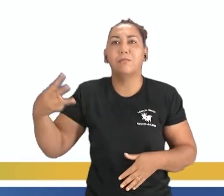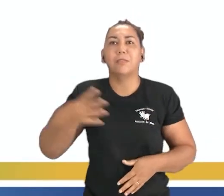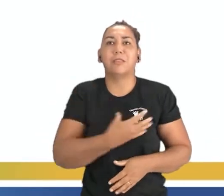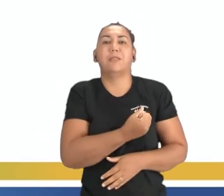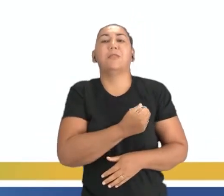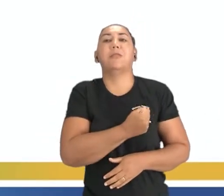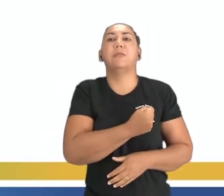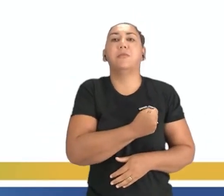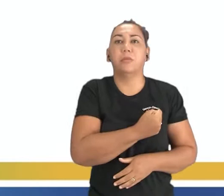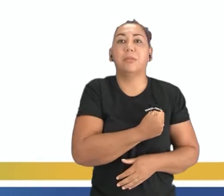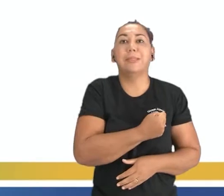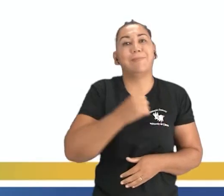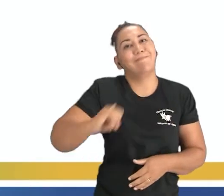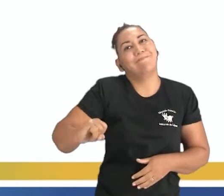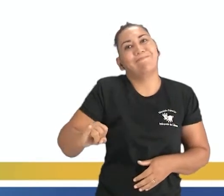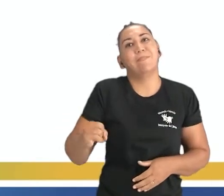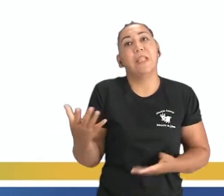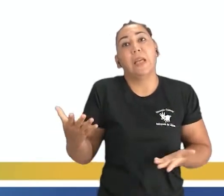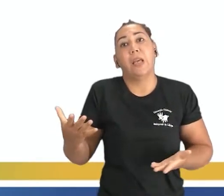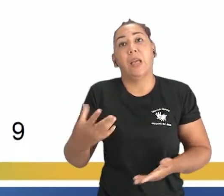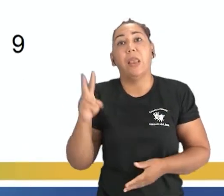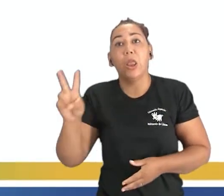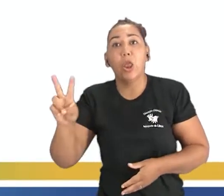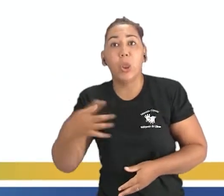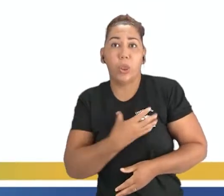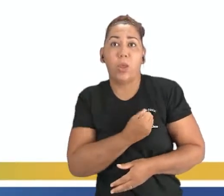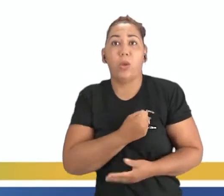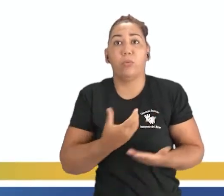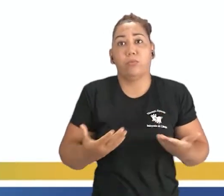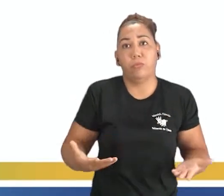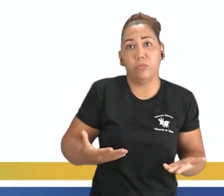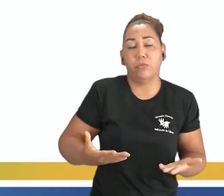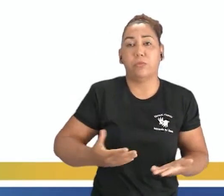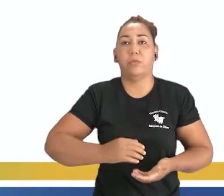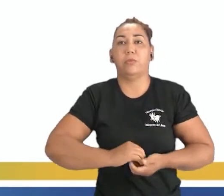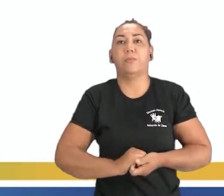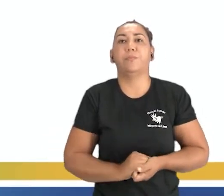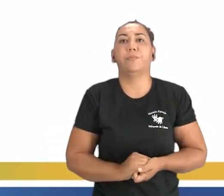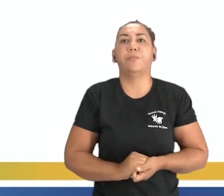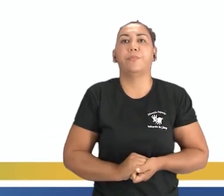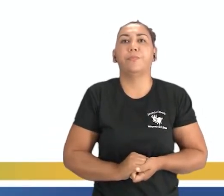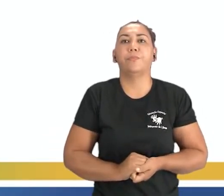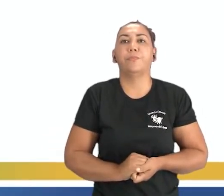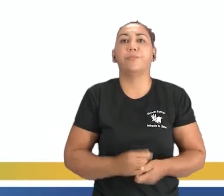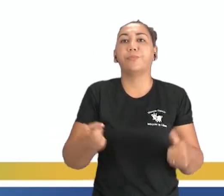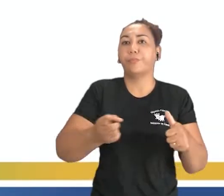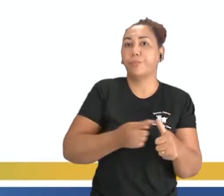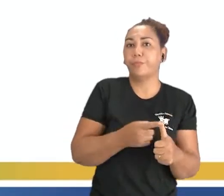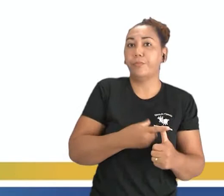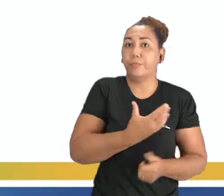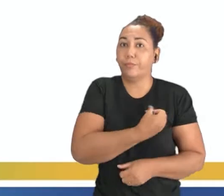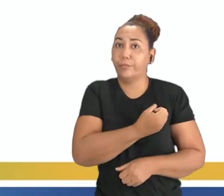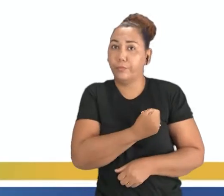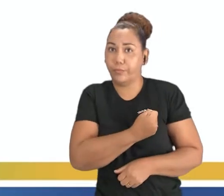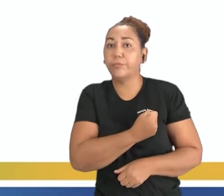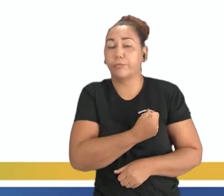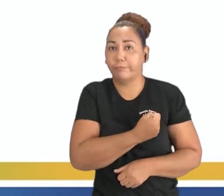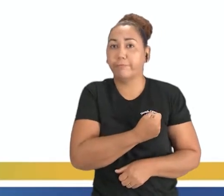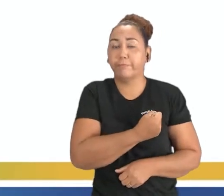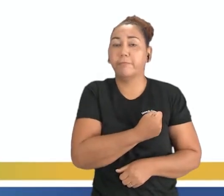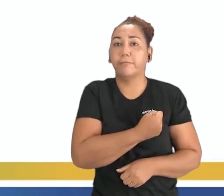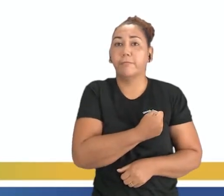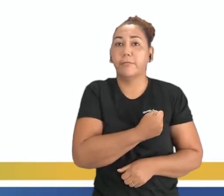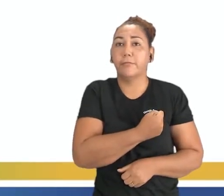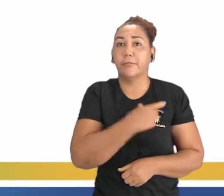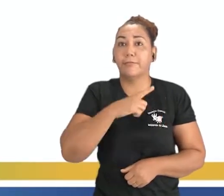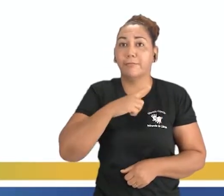vou formar um número de 2 algarismos. Então, para o primeiro dígito, né, para o primeiro número